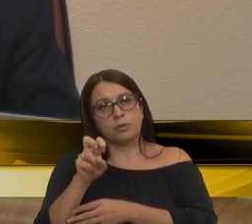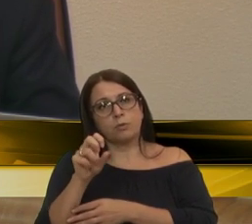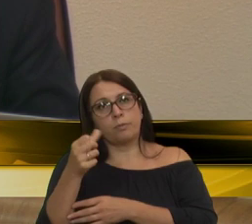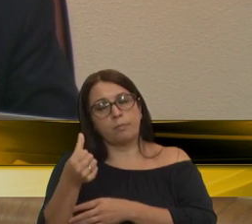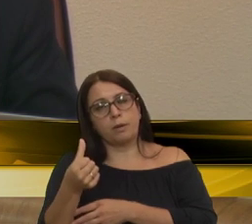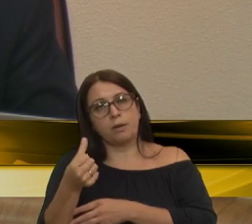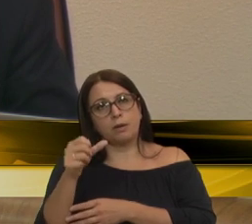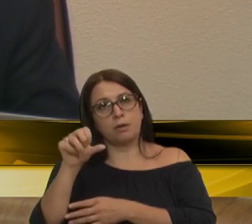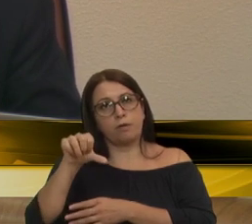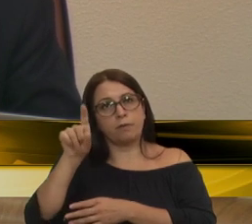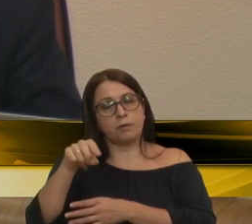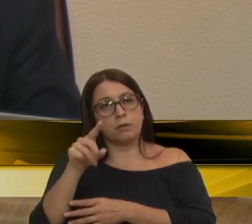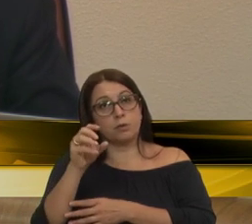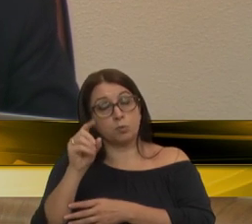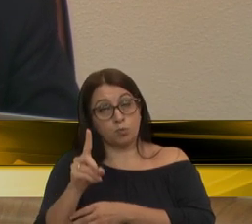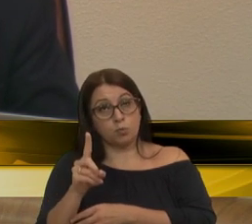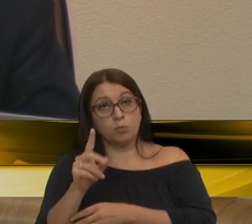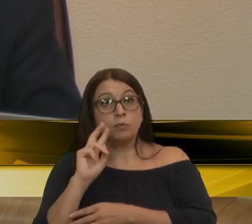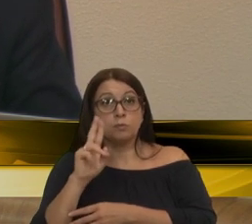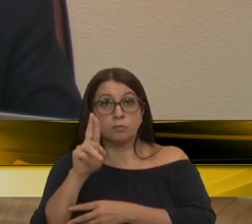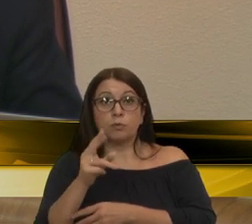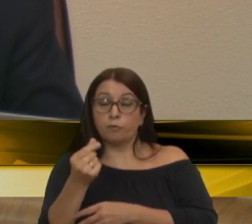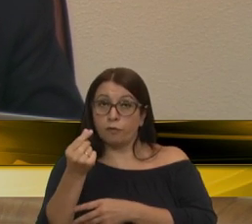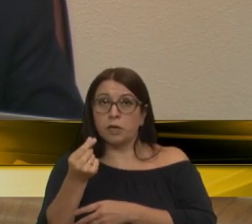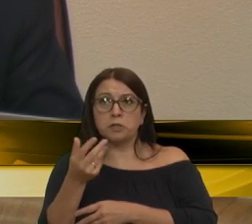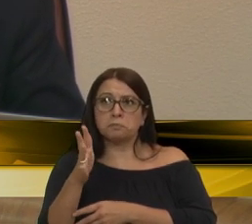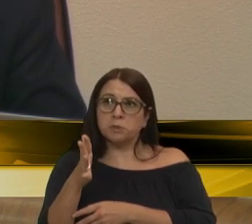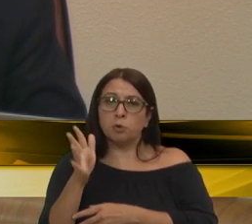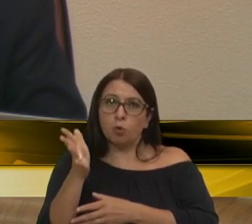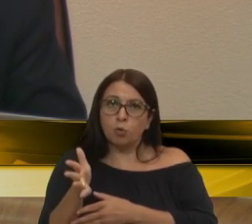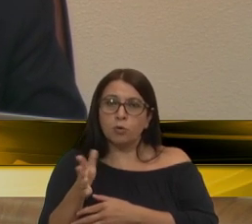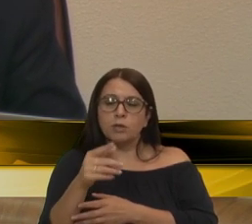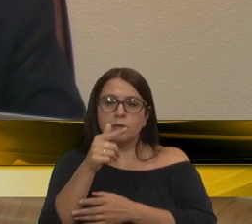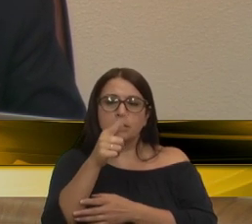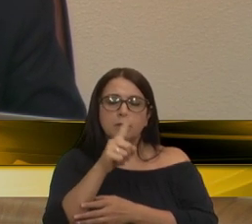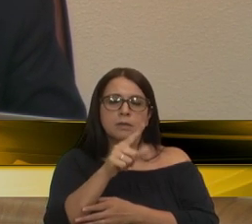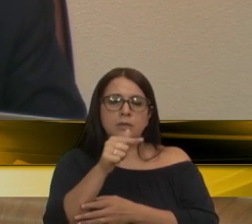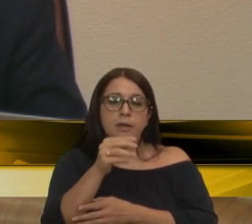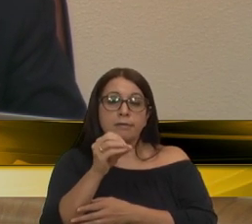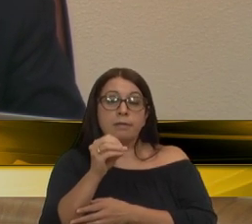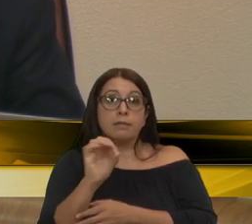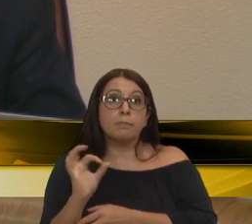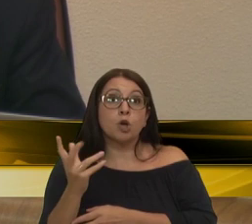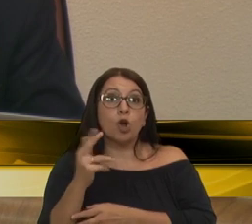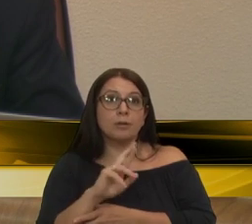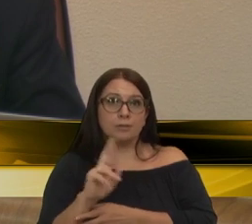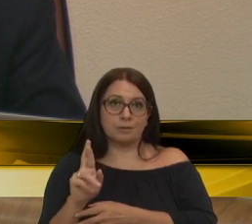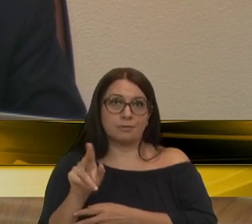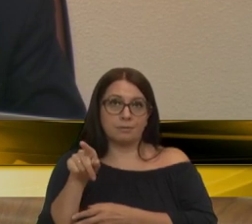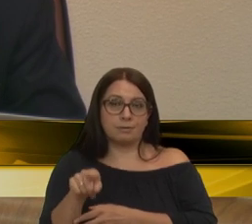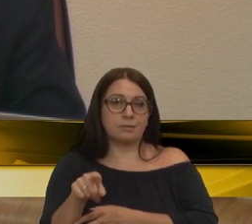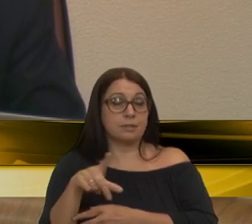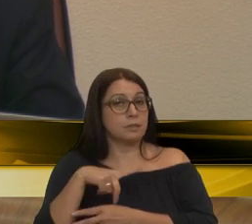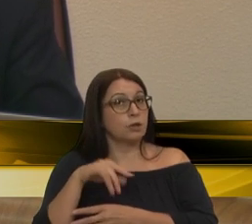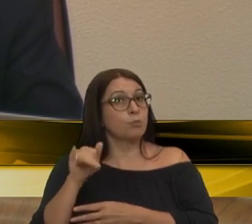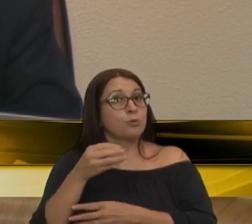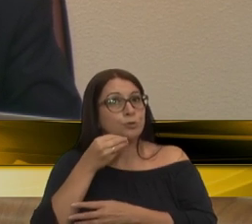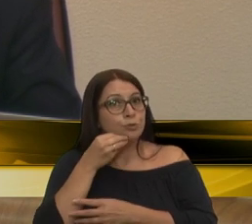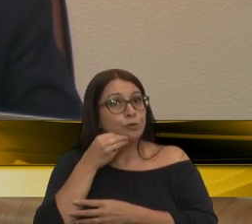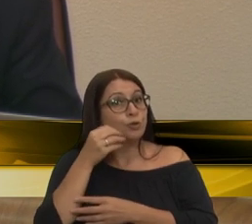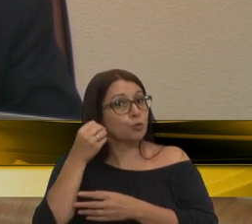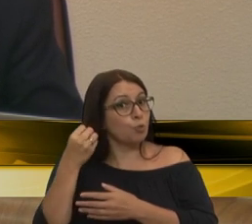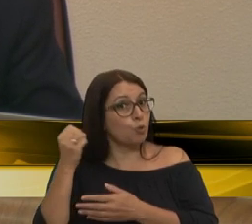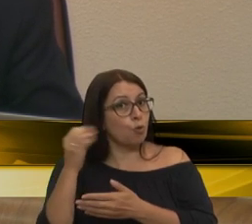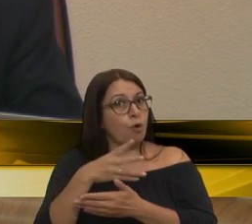10900285569-1, acima referido, valor que hoje estima alcance 170 milhões e que será oportunamente objeto do novo